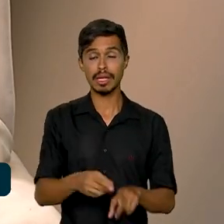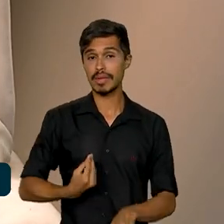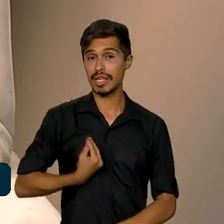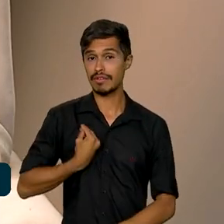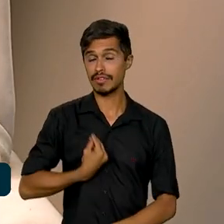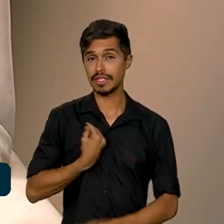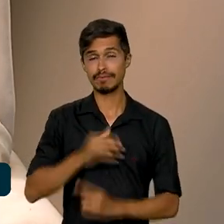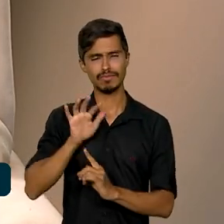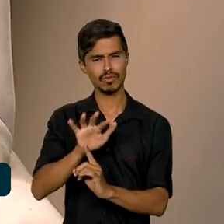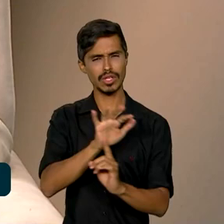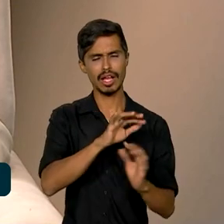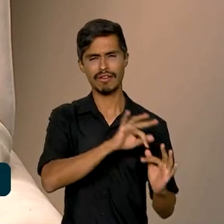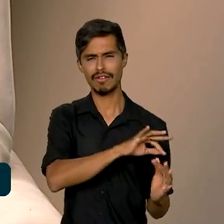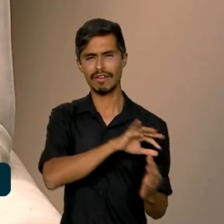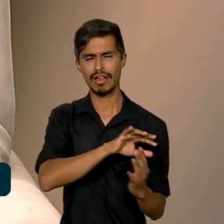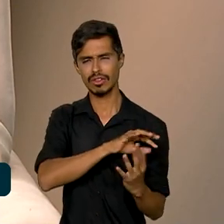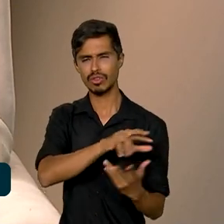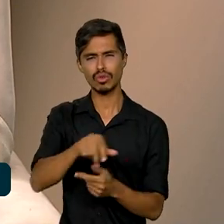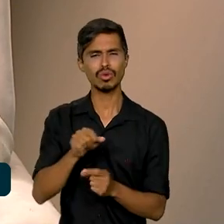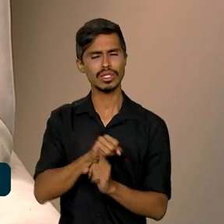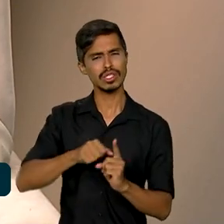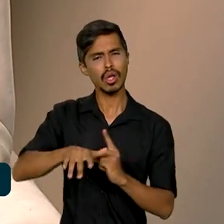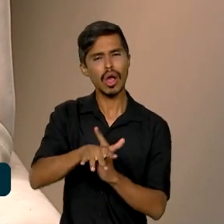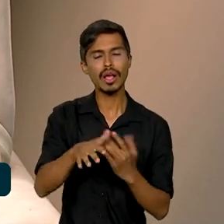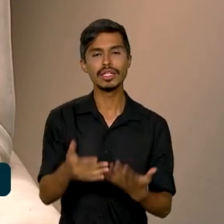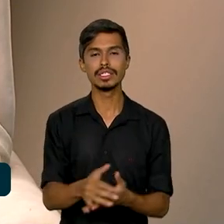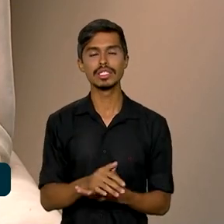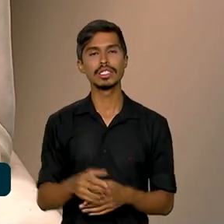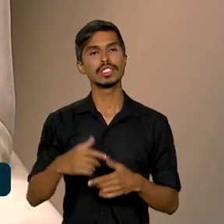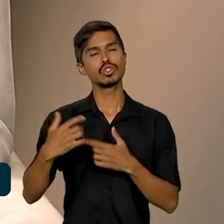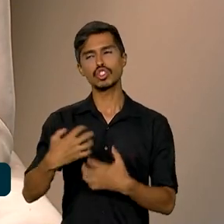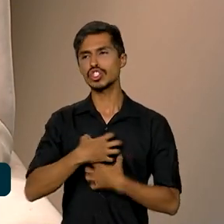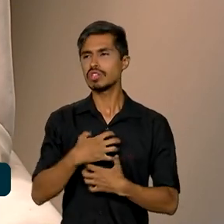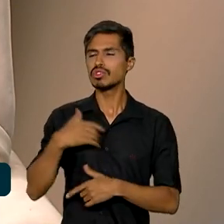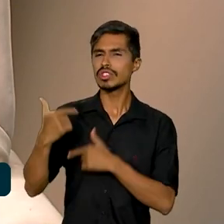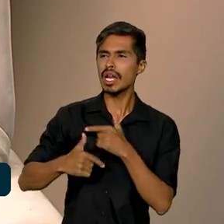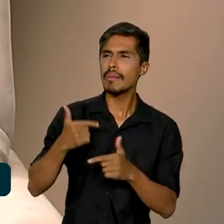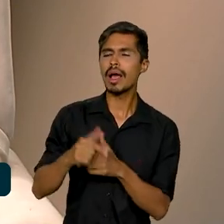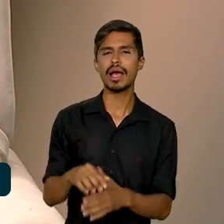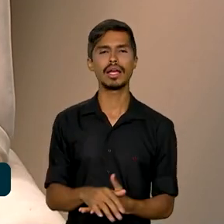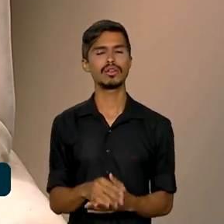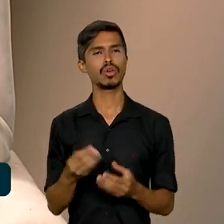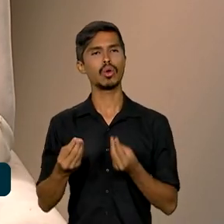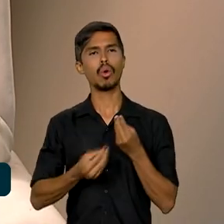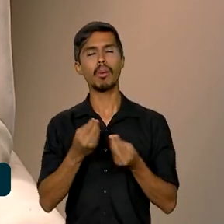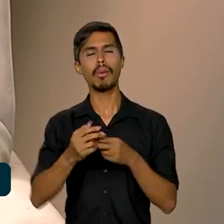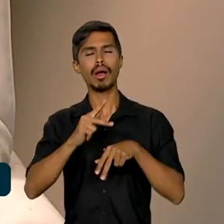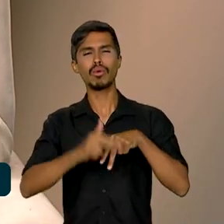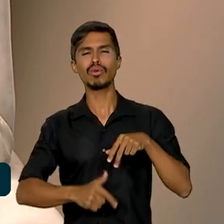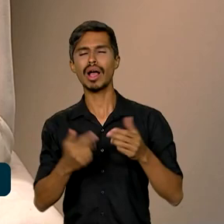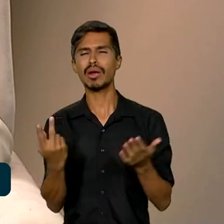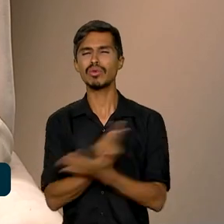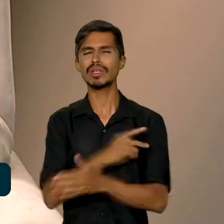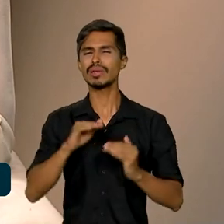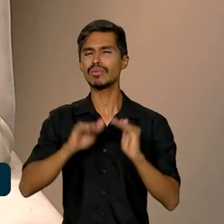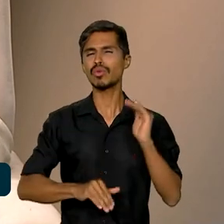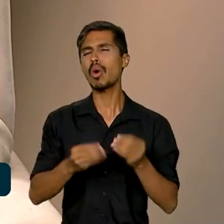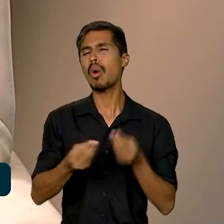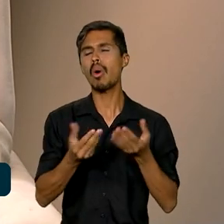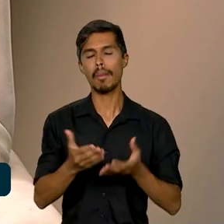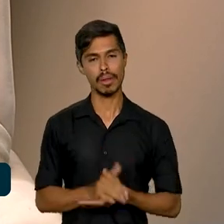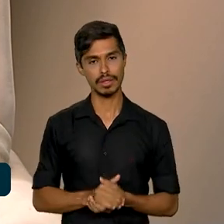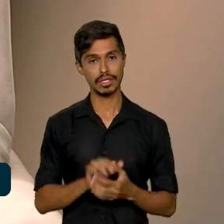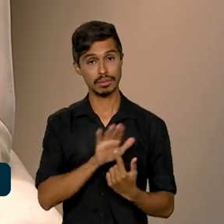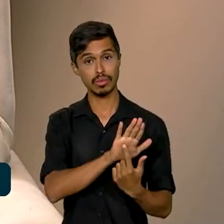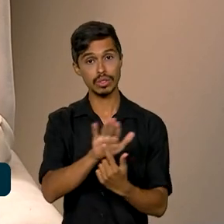né? Nas condições de trabalho, nas condições das desigualdades que existem. Muitas das questões que as